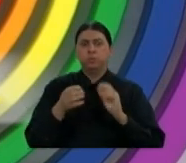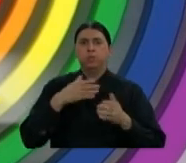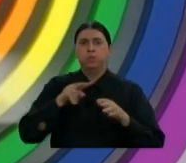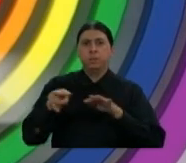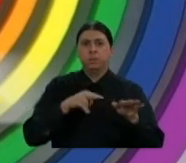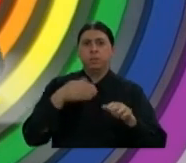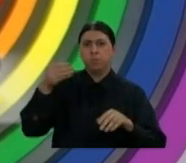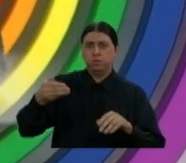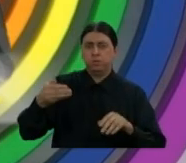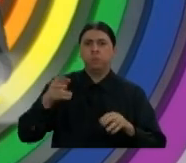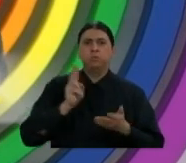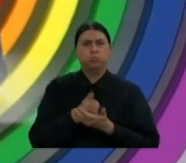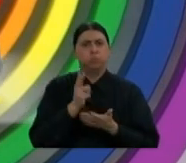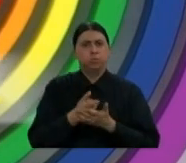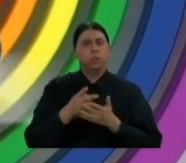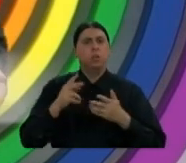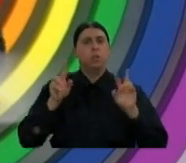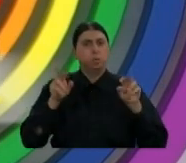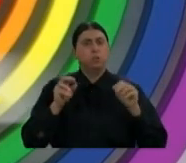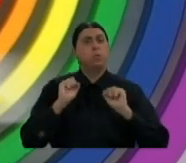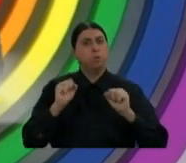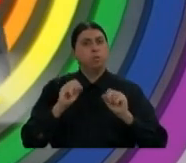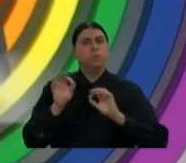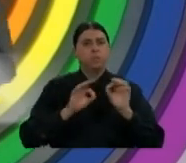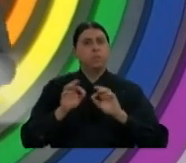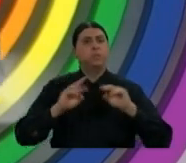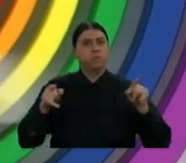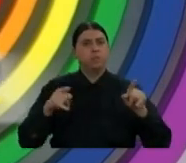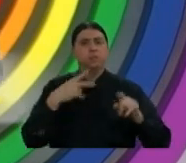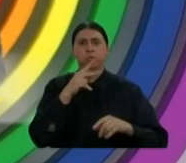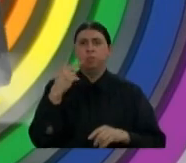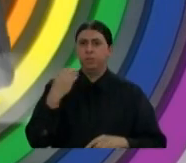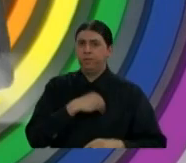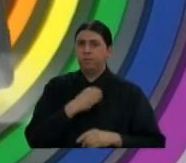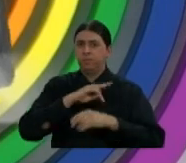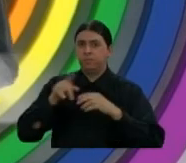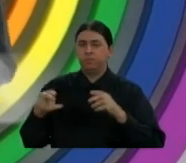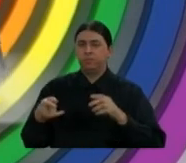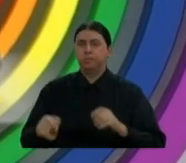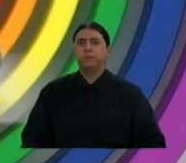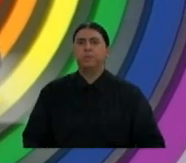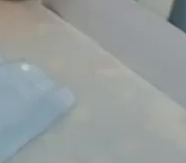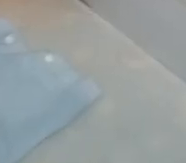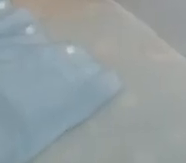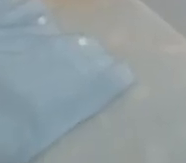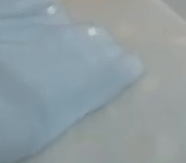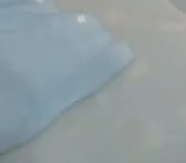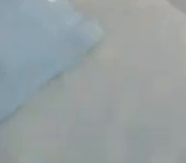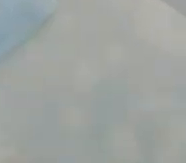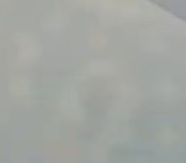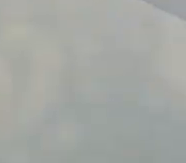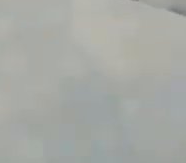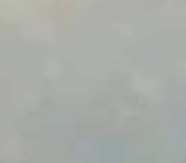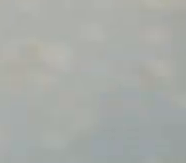edições até a semana que vem sempre com um ato que pode fazer a diferença na vida de alguém